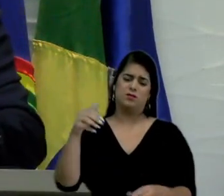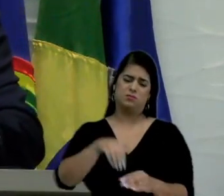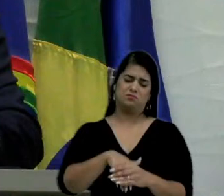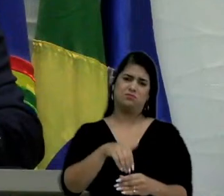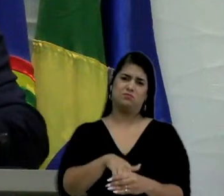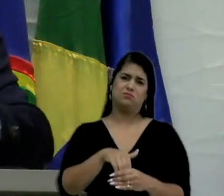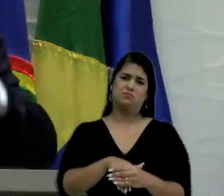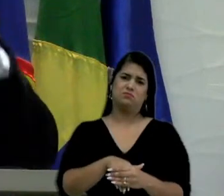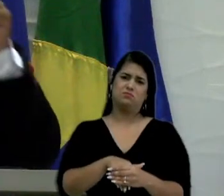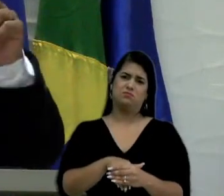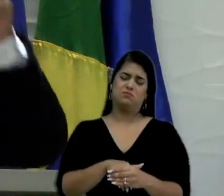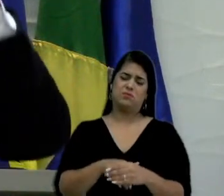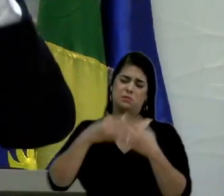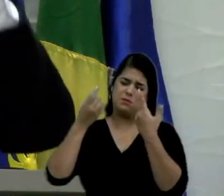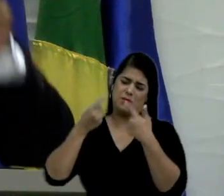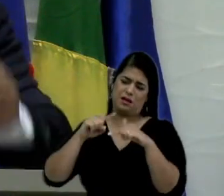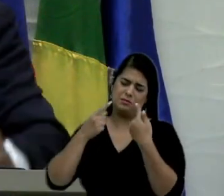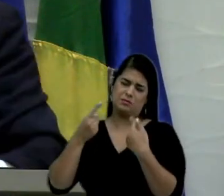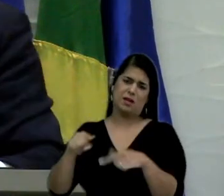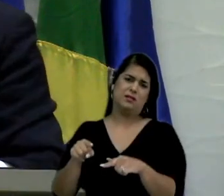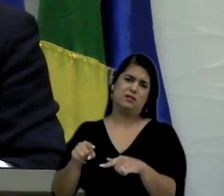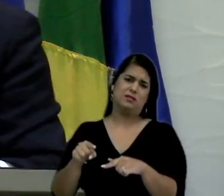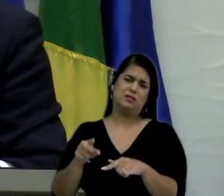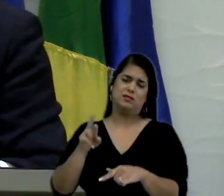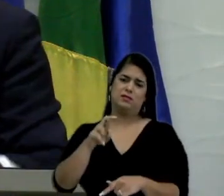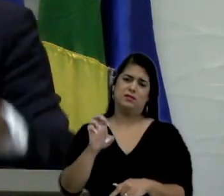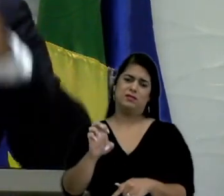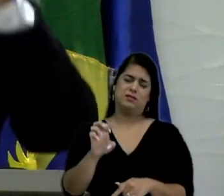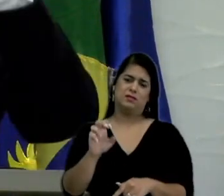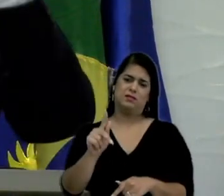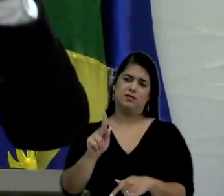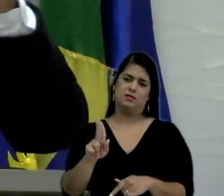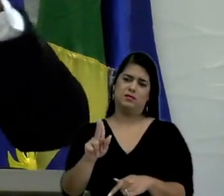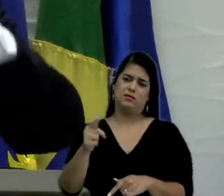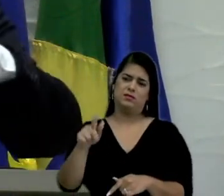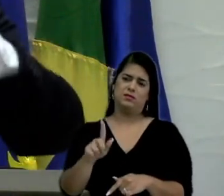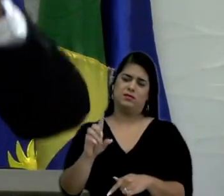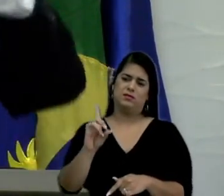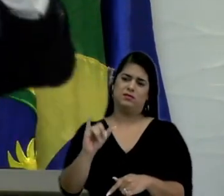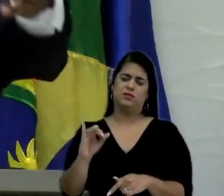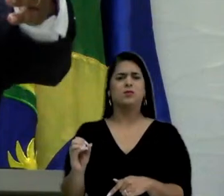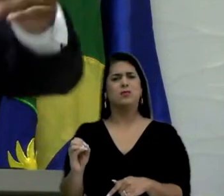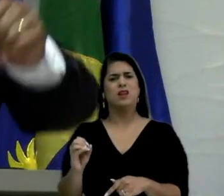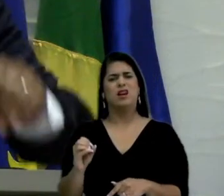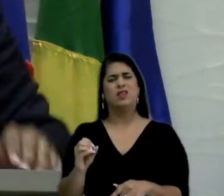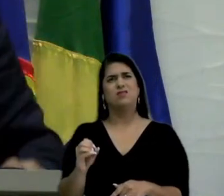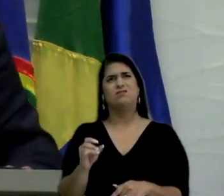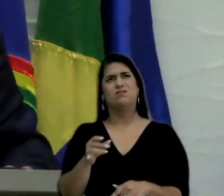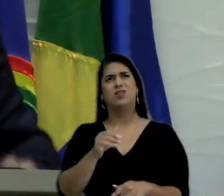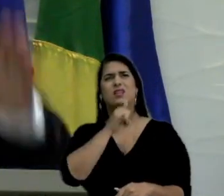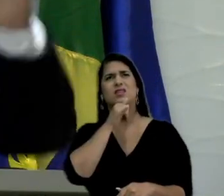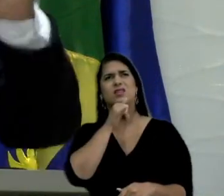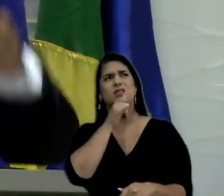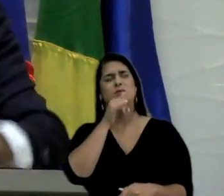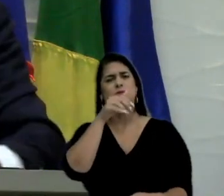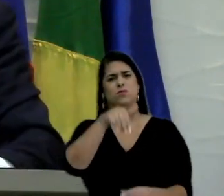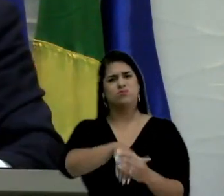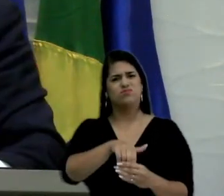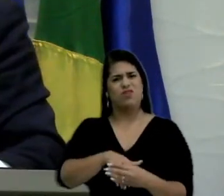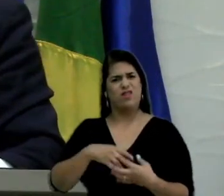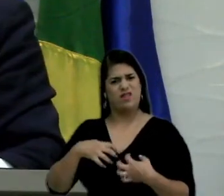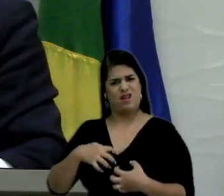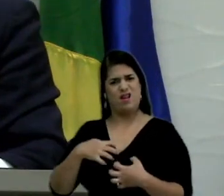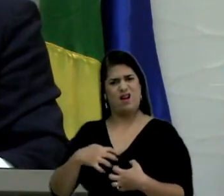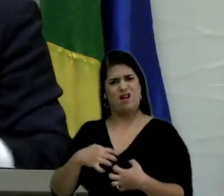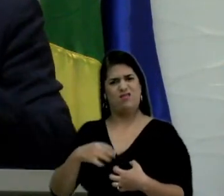dizendo E você ainda tem que ir lá passar ou amanhã ou uma tarde numa fila para dar